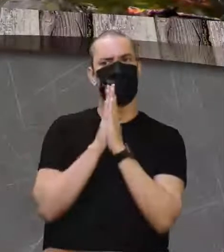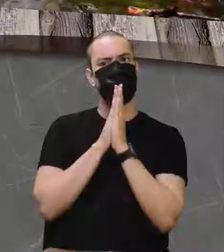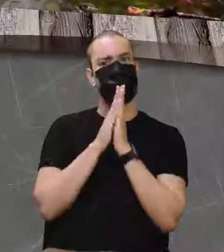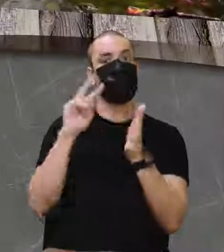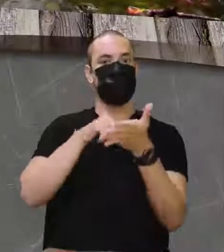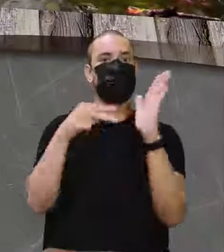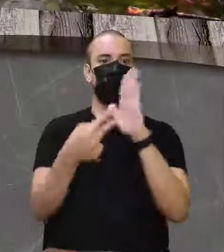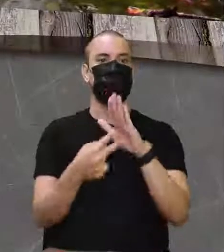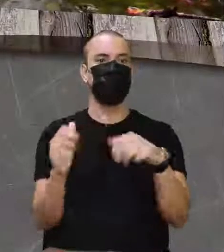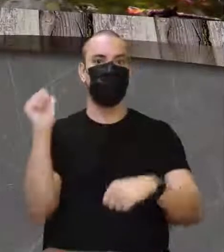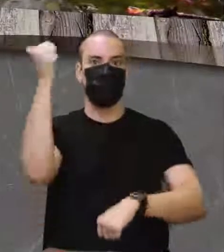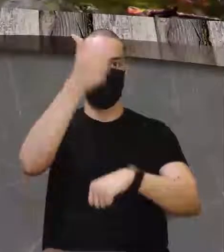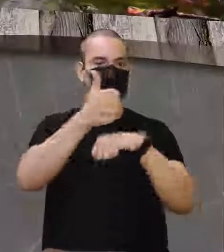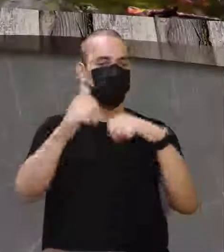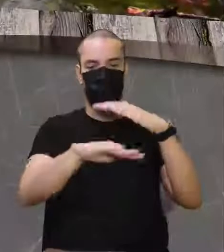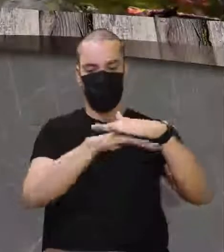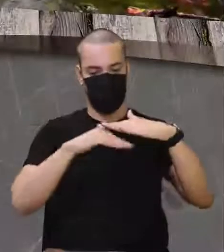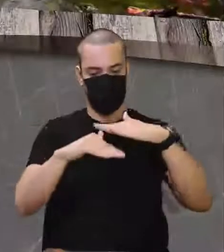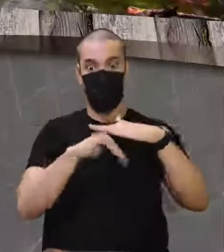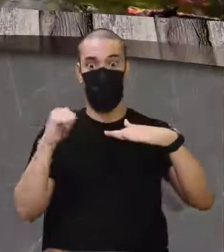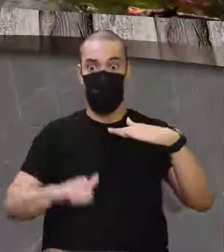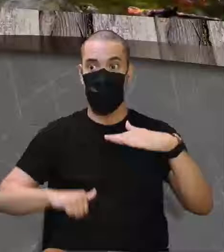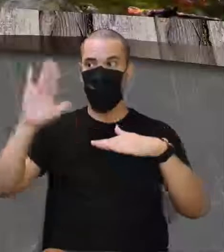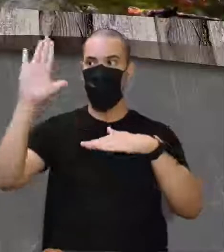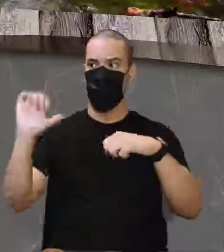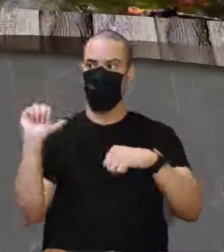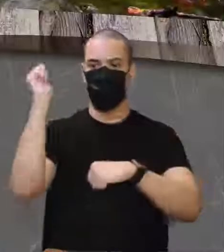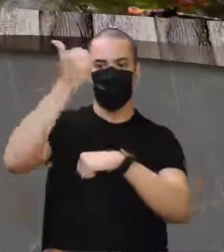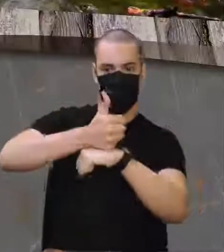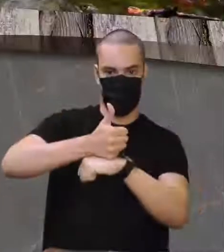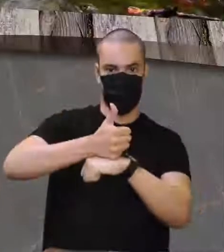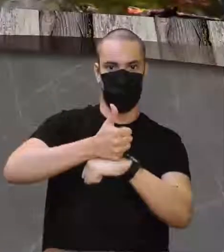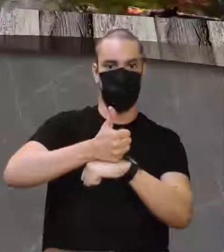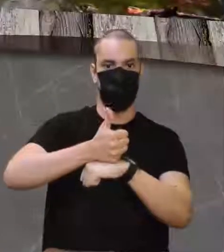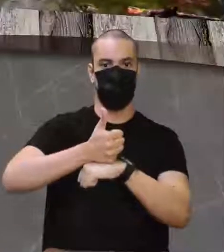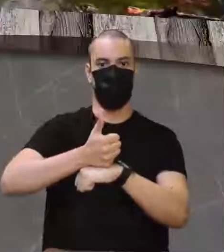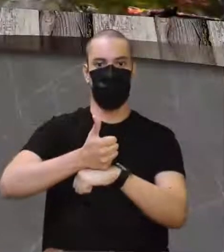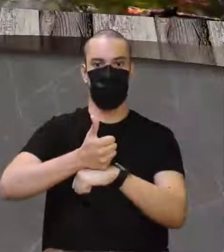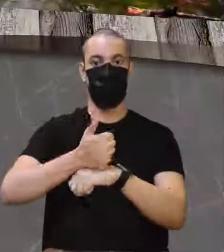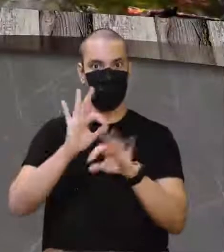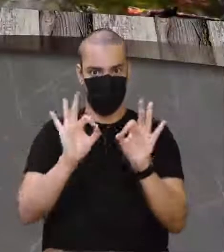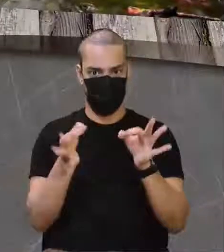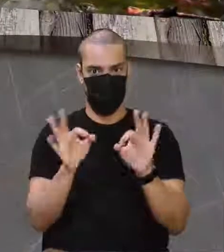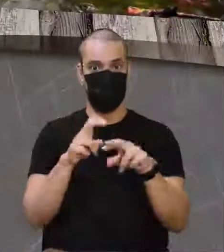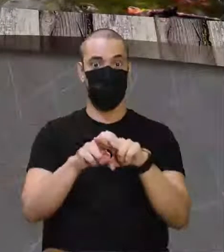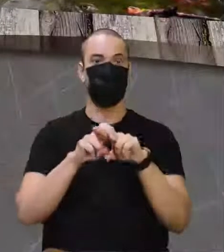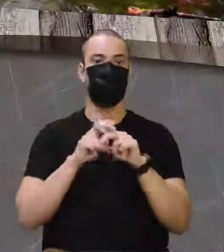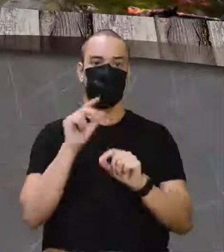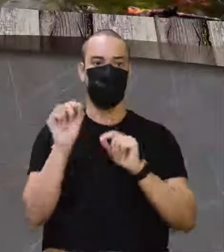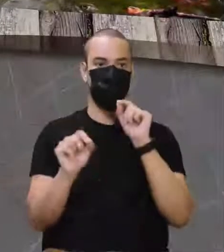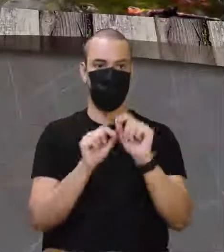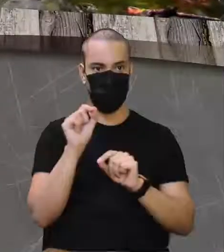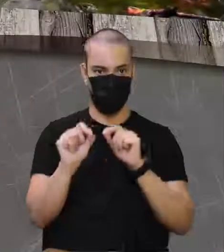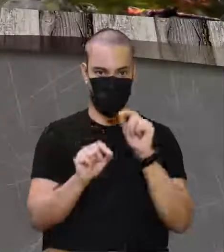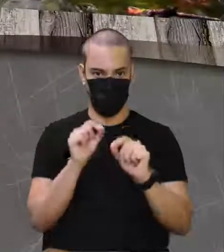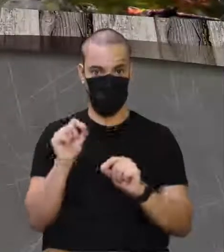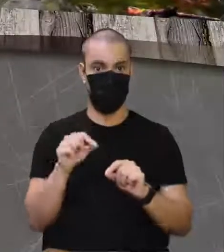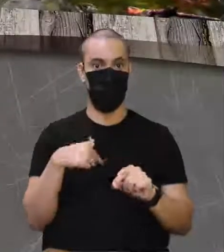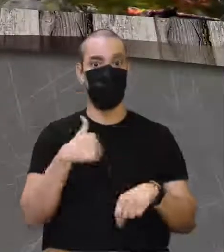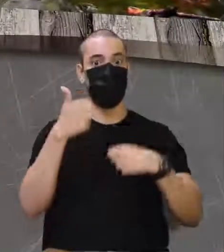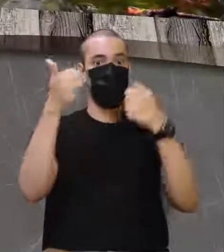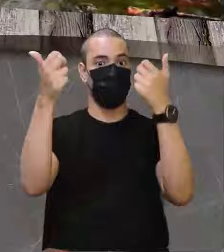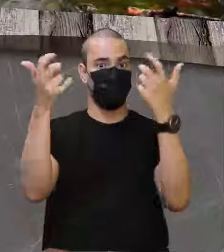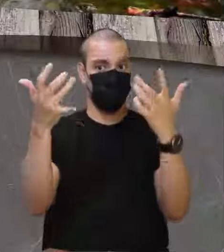recessivo. Com uma maior frequência, o dominante, que sobressaía o recessivo. E que nesses